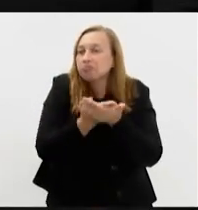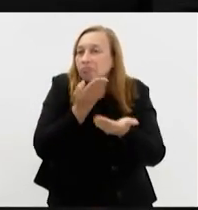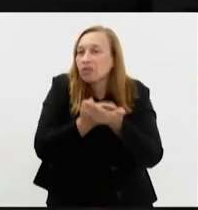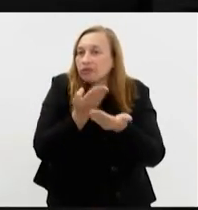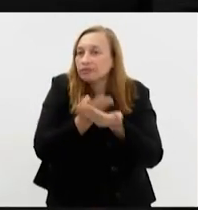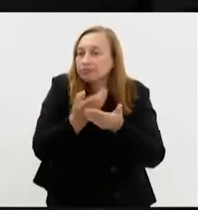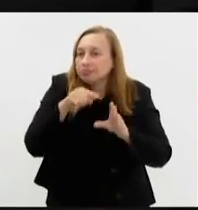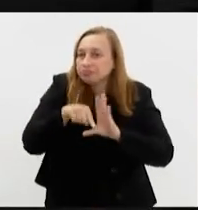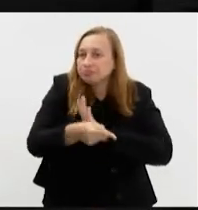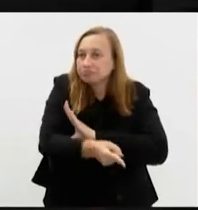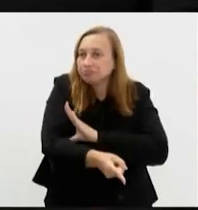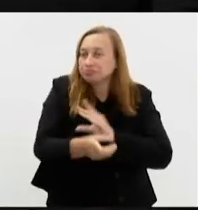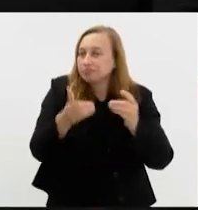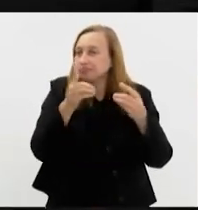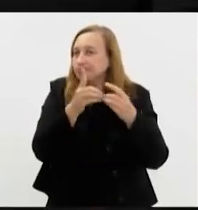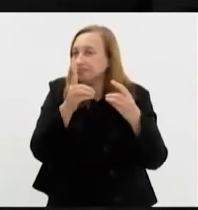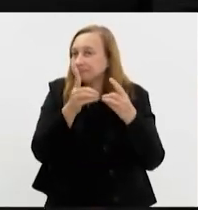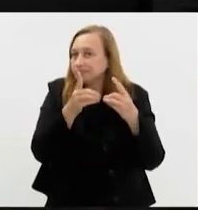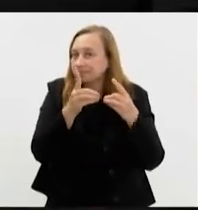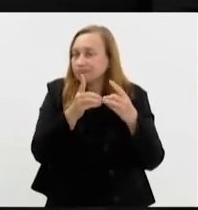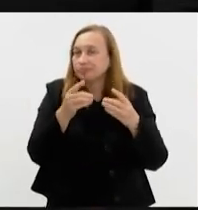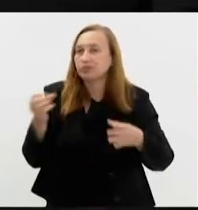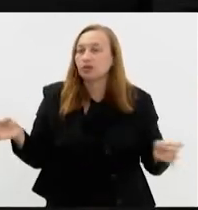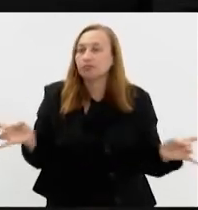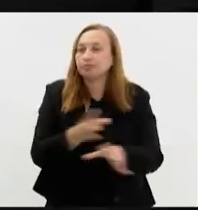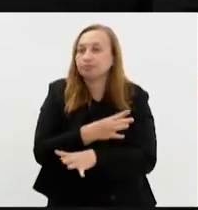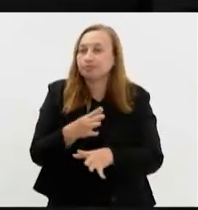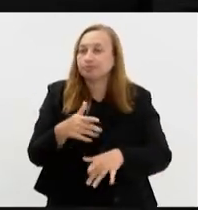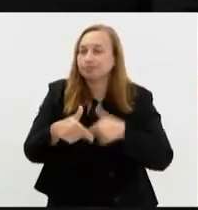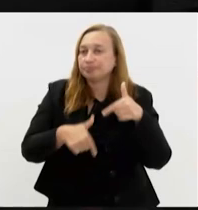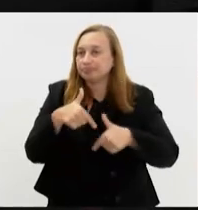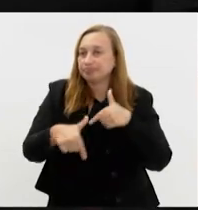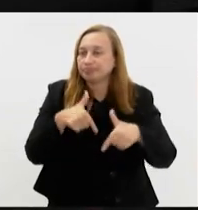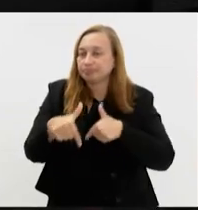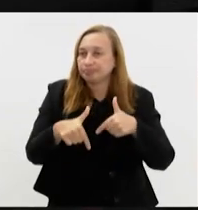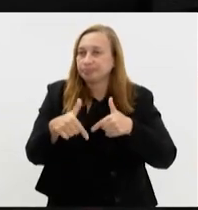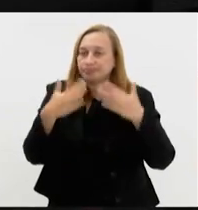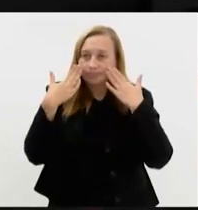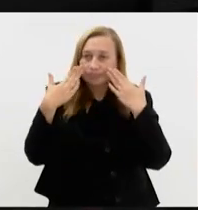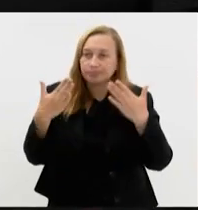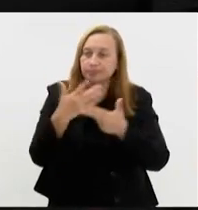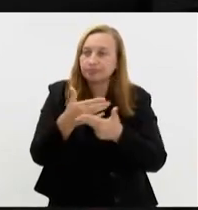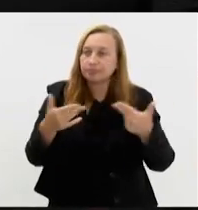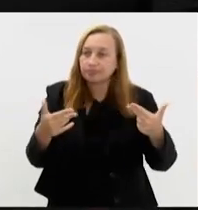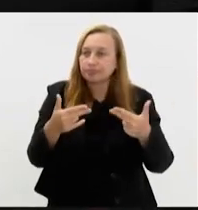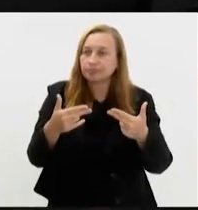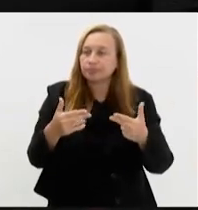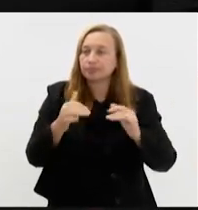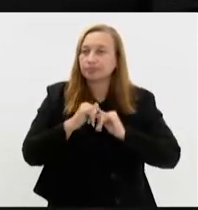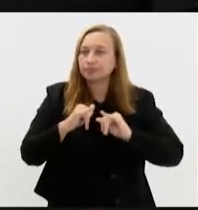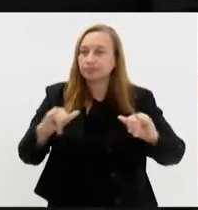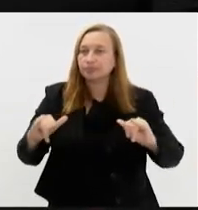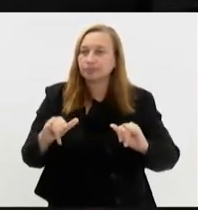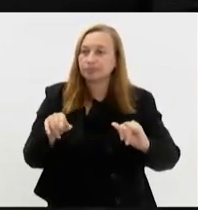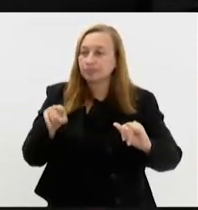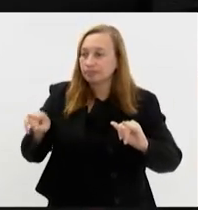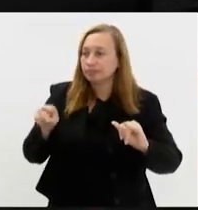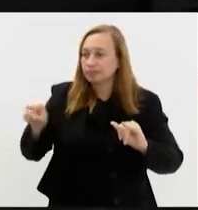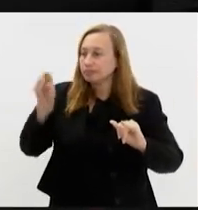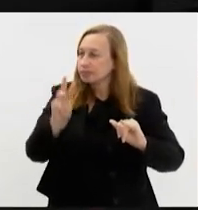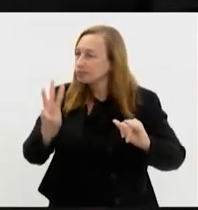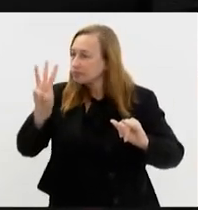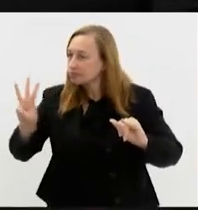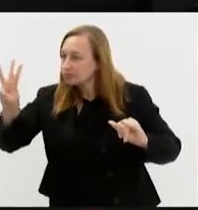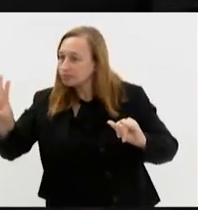didático de de pronto emprego porque ele vai apresentar um repositório de decisões no sentido de informar esse site esse